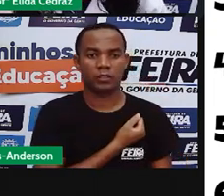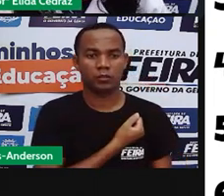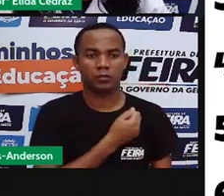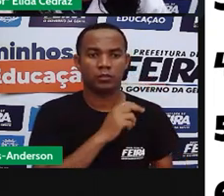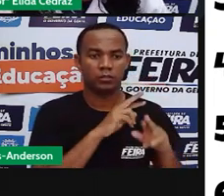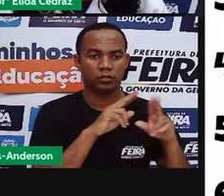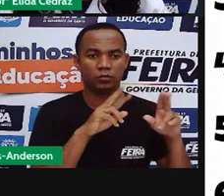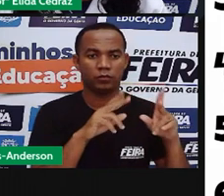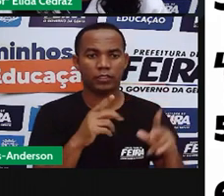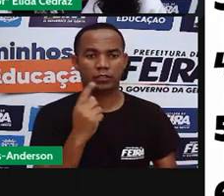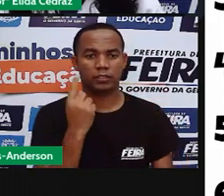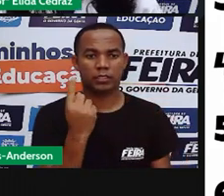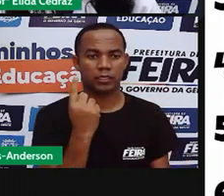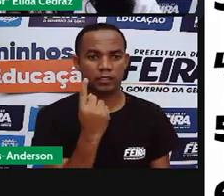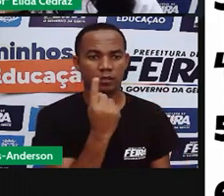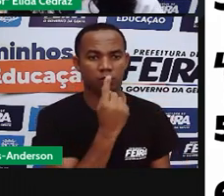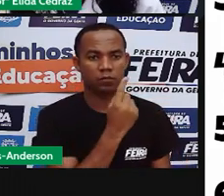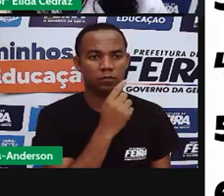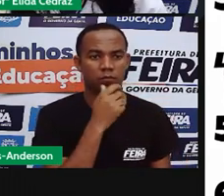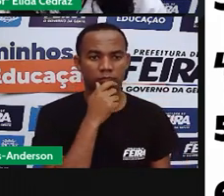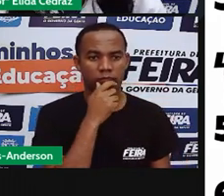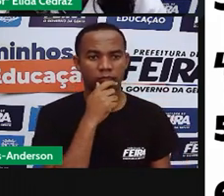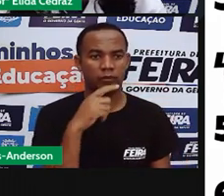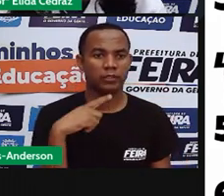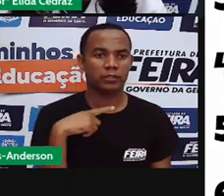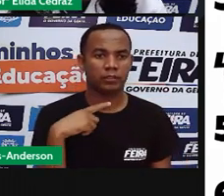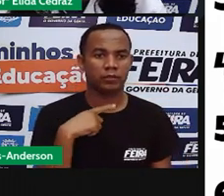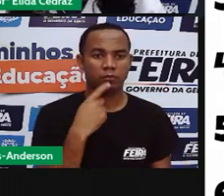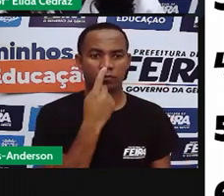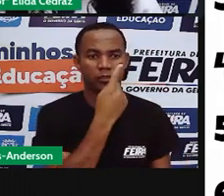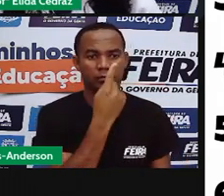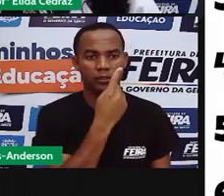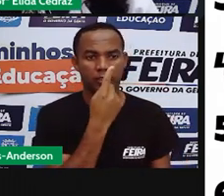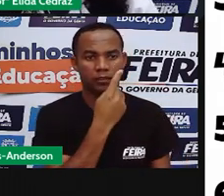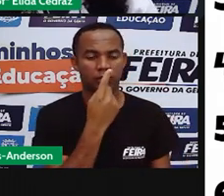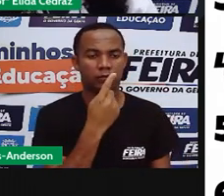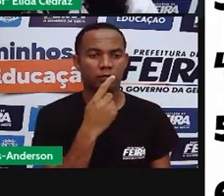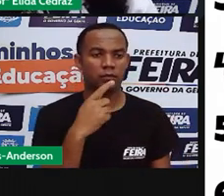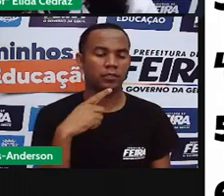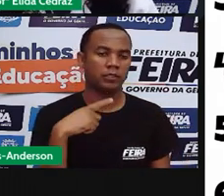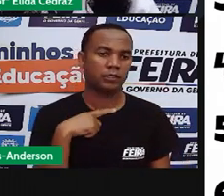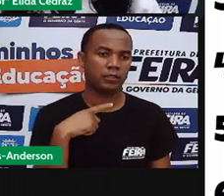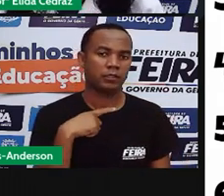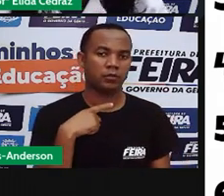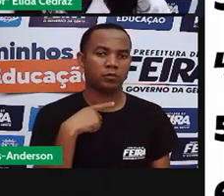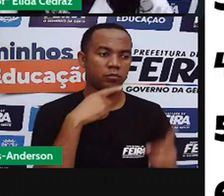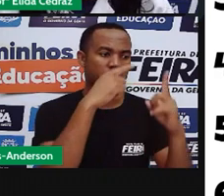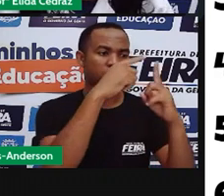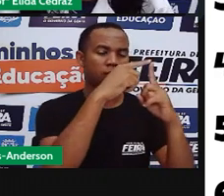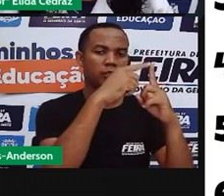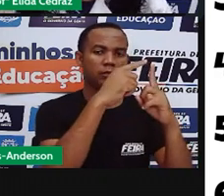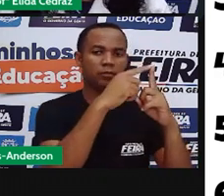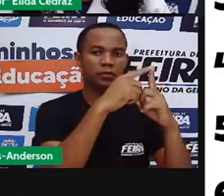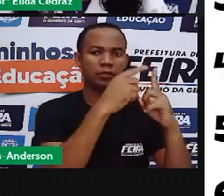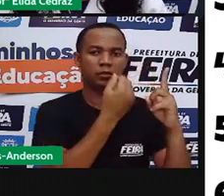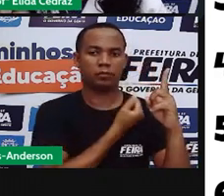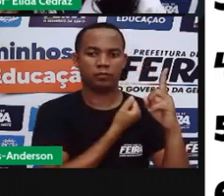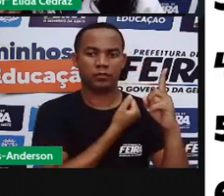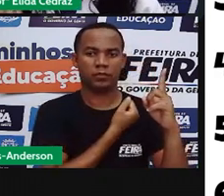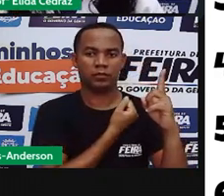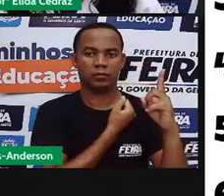de cada andar. Tem o primeiro, e no primeiro andar está numerado